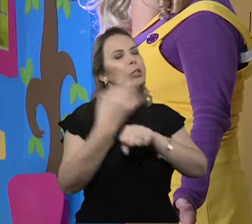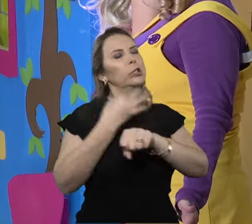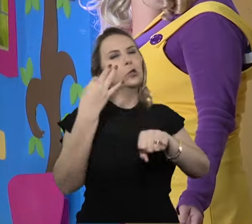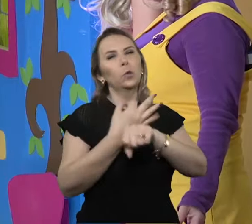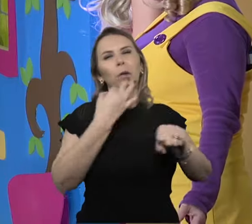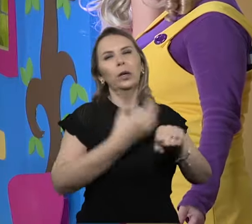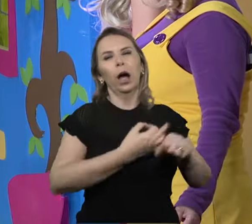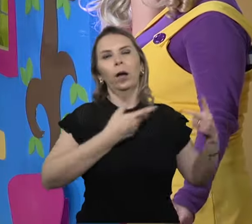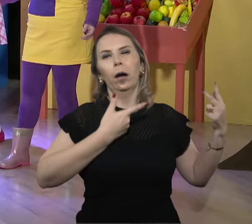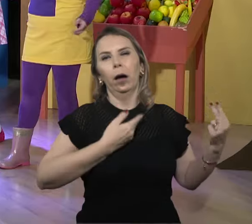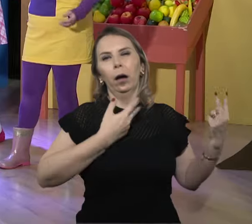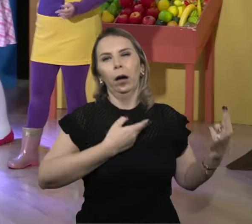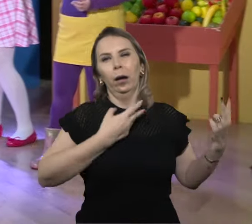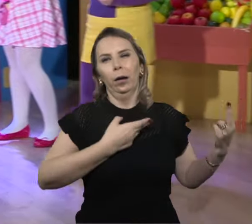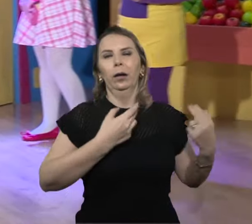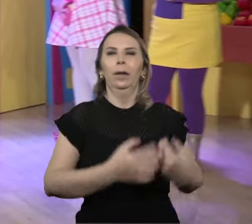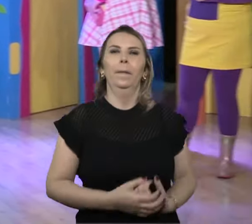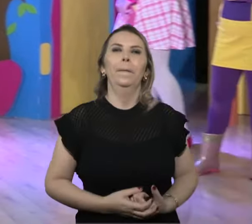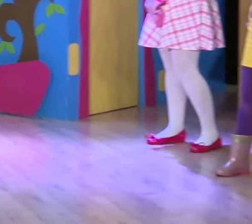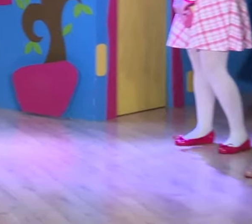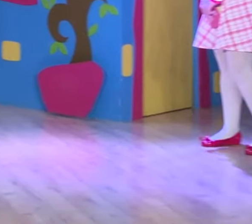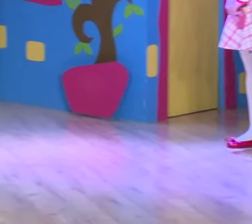Está insuportável.